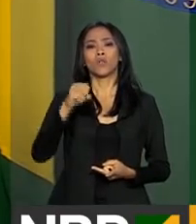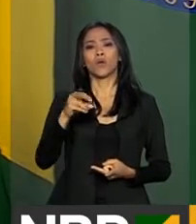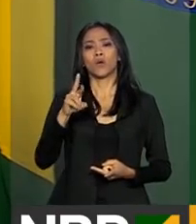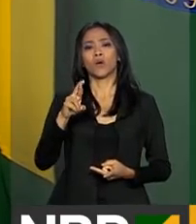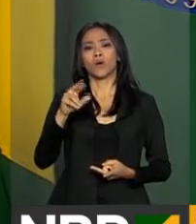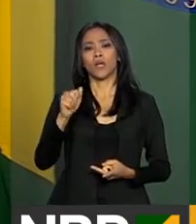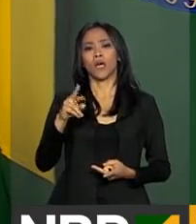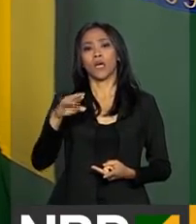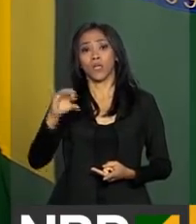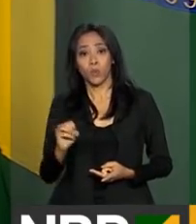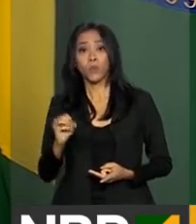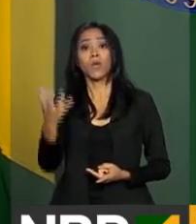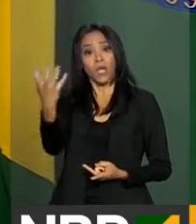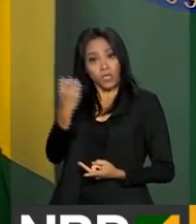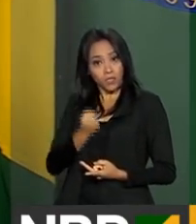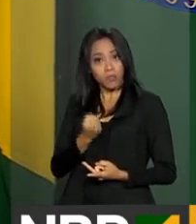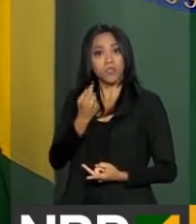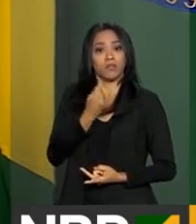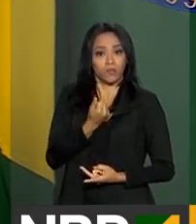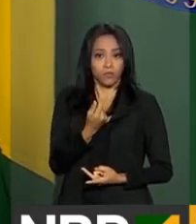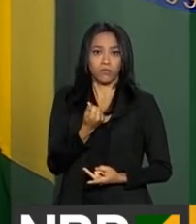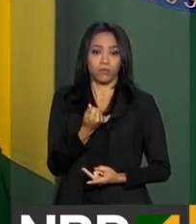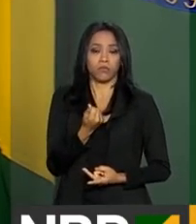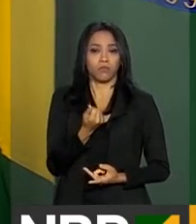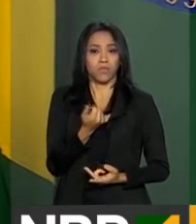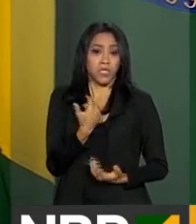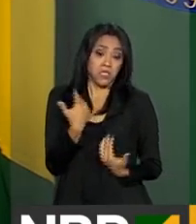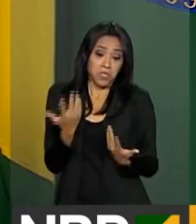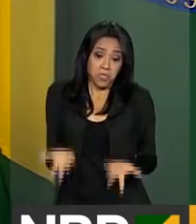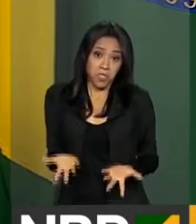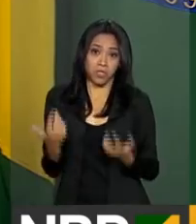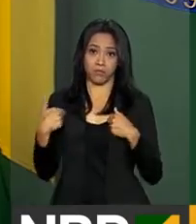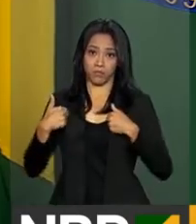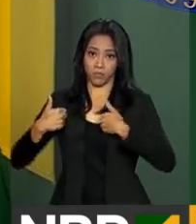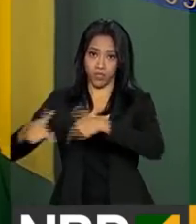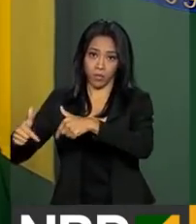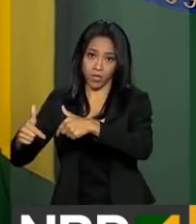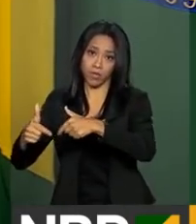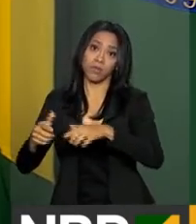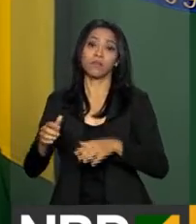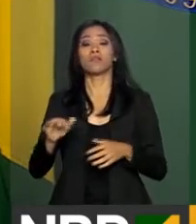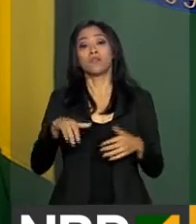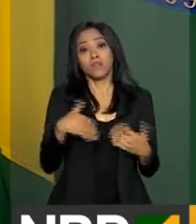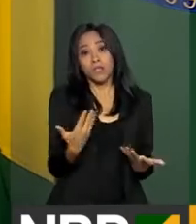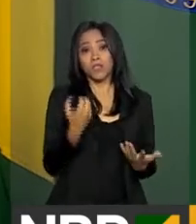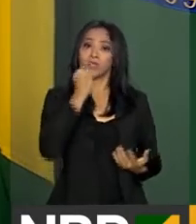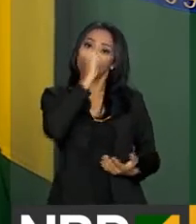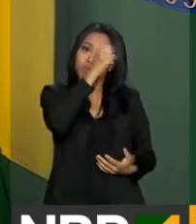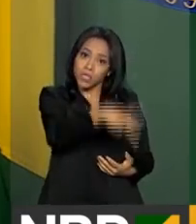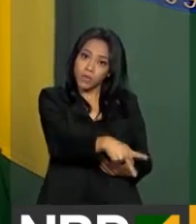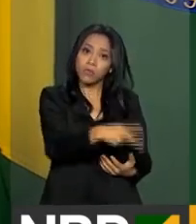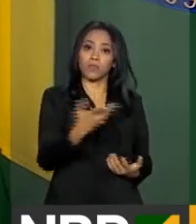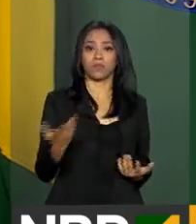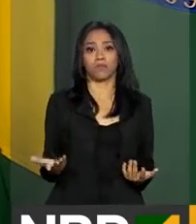recebidos seja na atividade seja aposentadoria